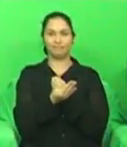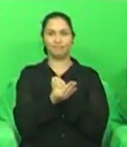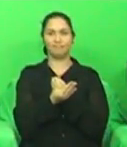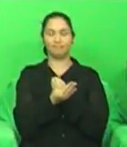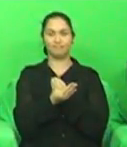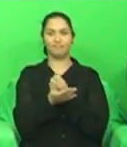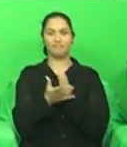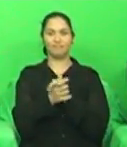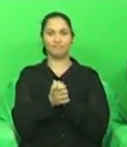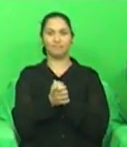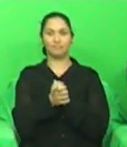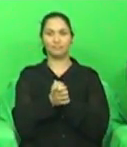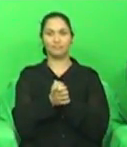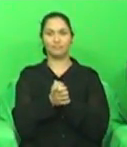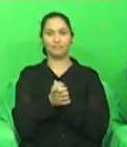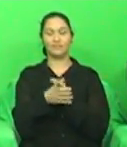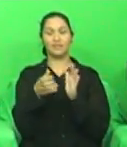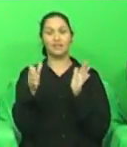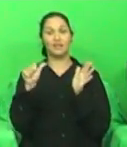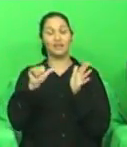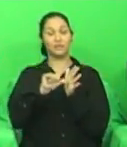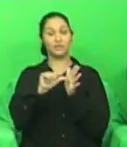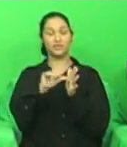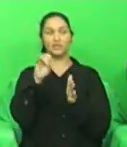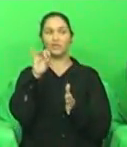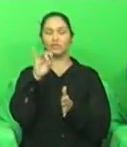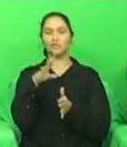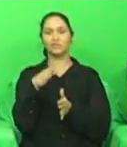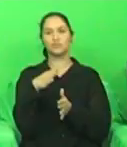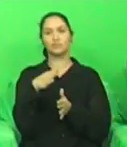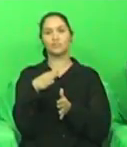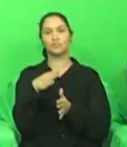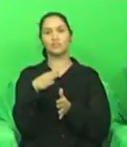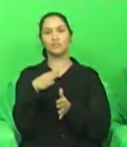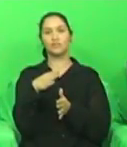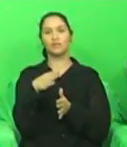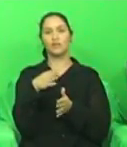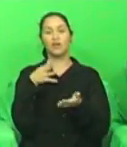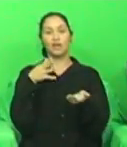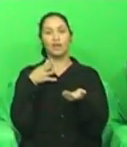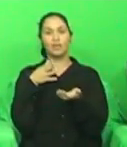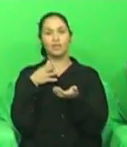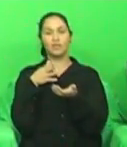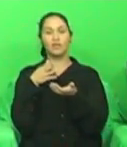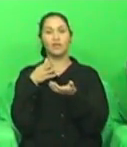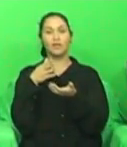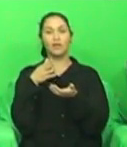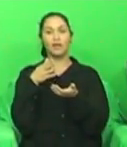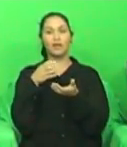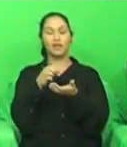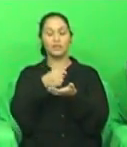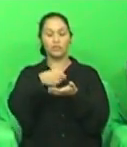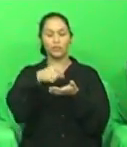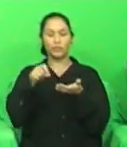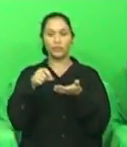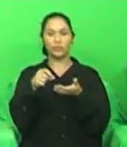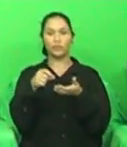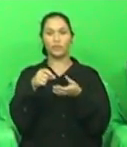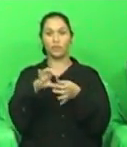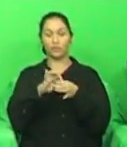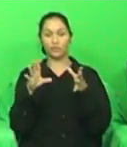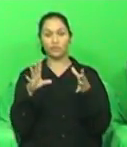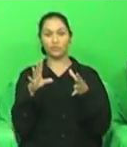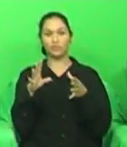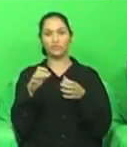denominação mas foi muito interessante porque começou a avançar no dia 11 quando houver a primeira linha eles vão ter essa